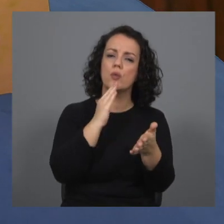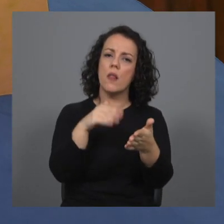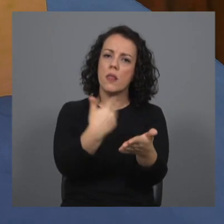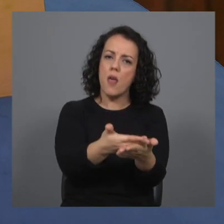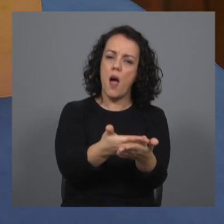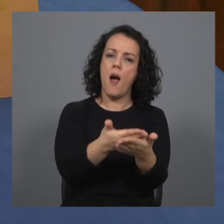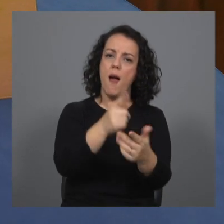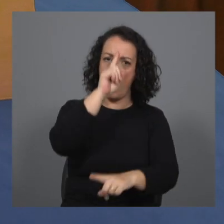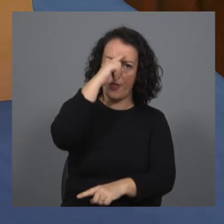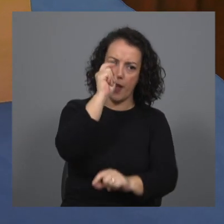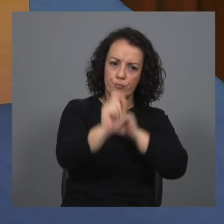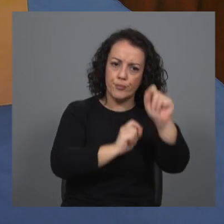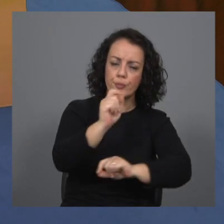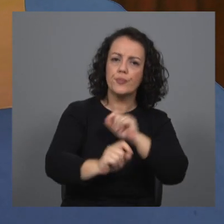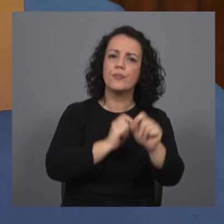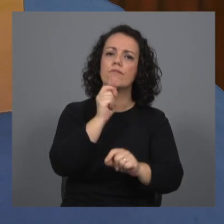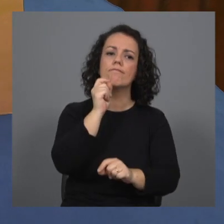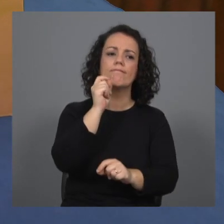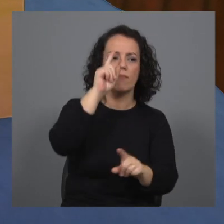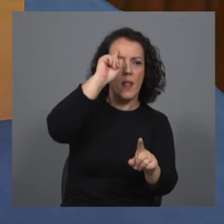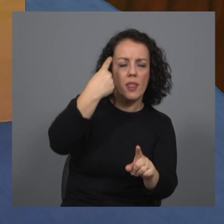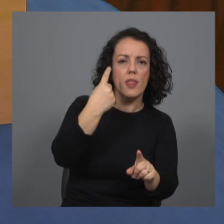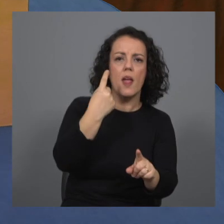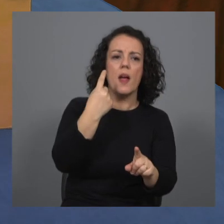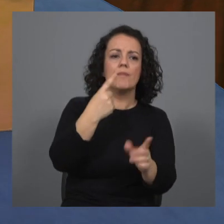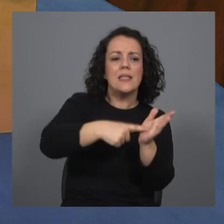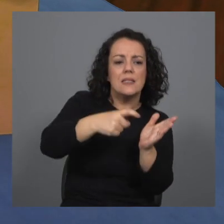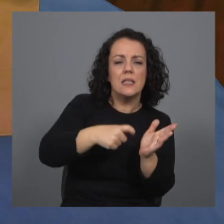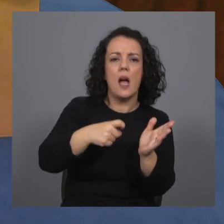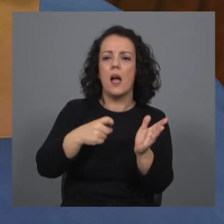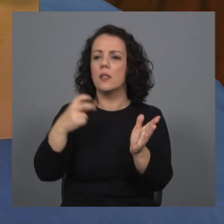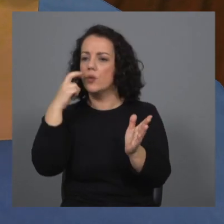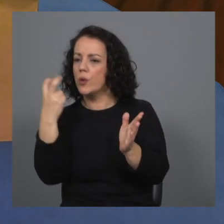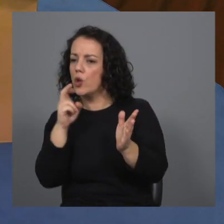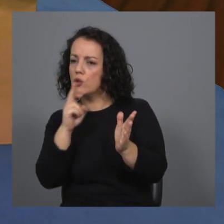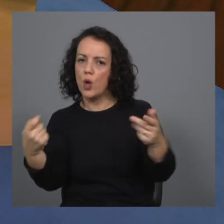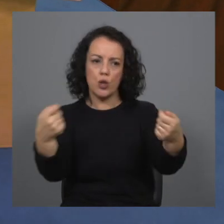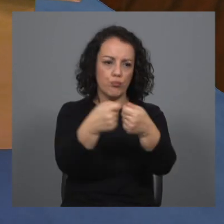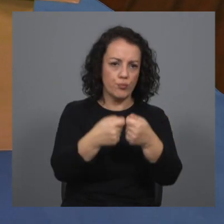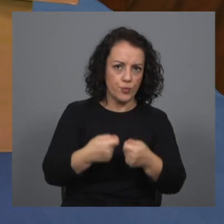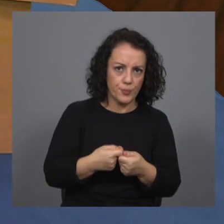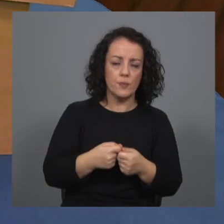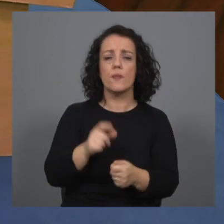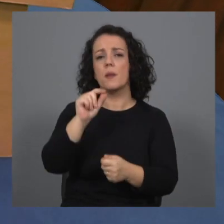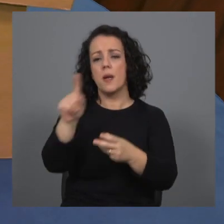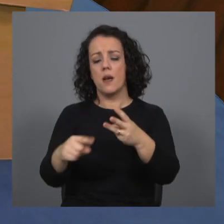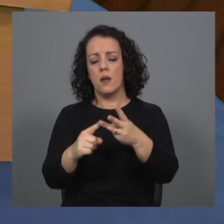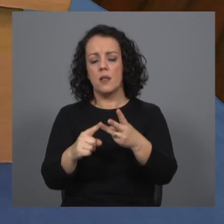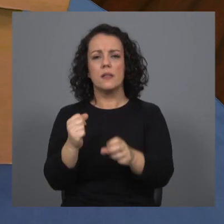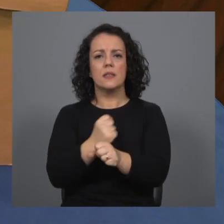a identificação das necessidades destas pessoas e a procura de respostas. E temos um serviço